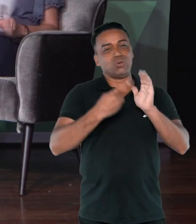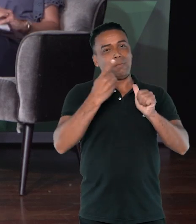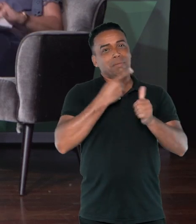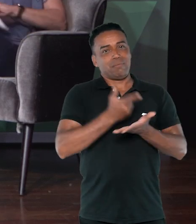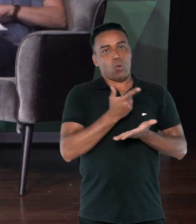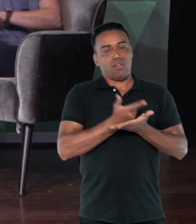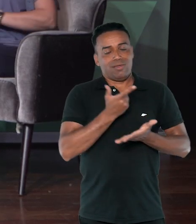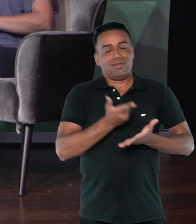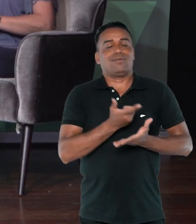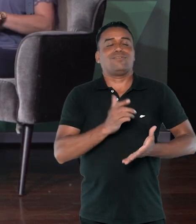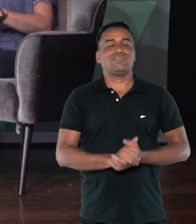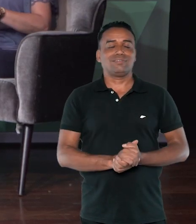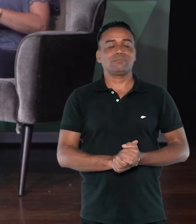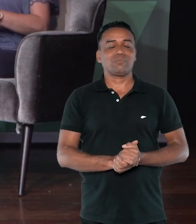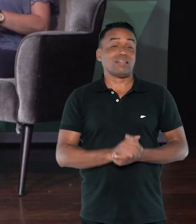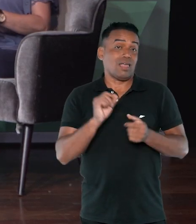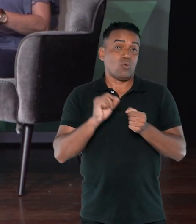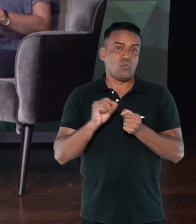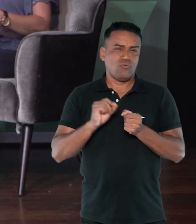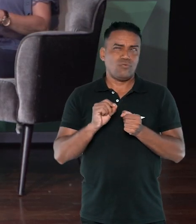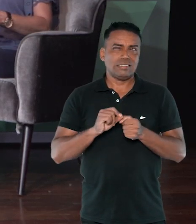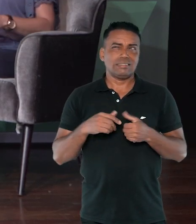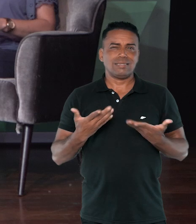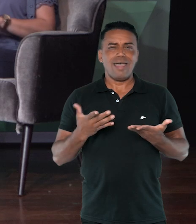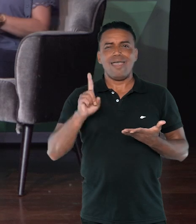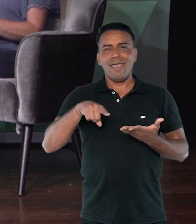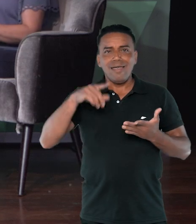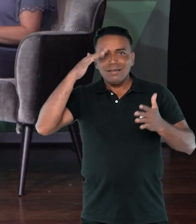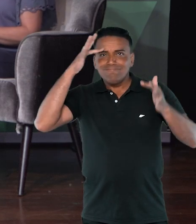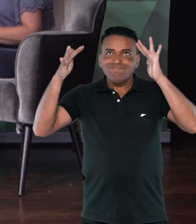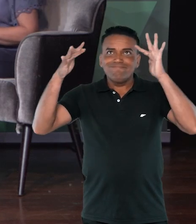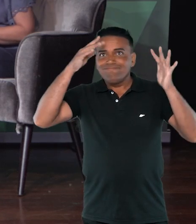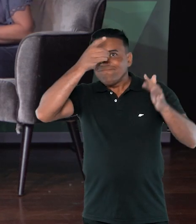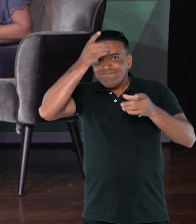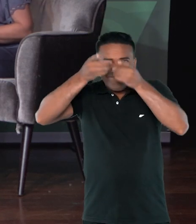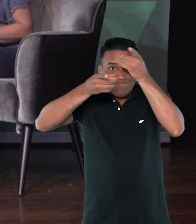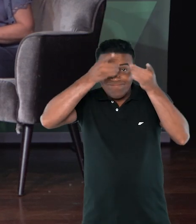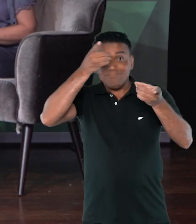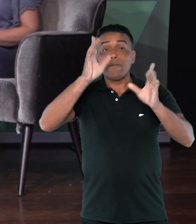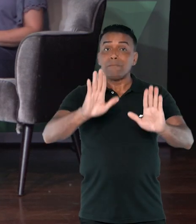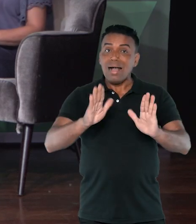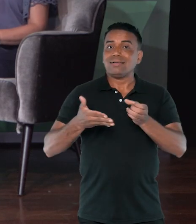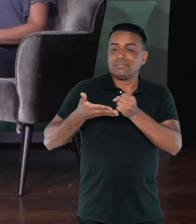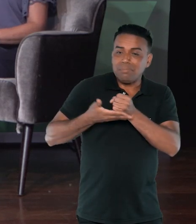marcou por ser o primeiro. E eu fiz uma